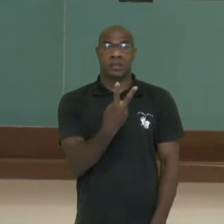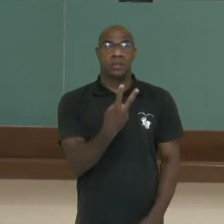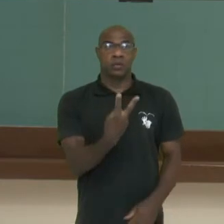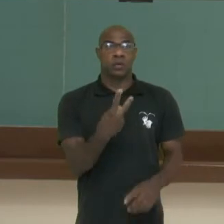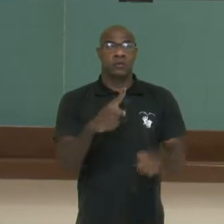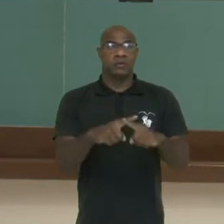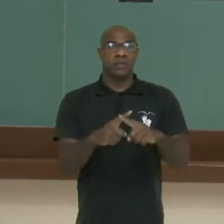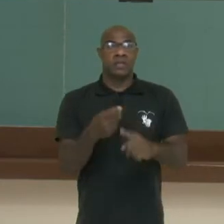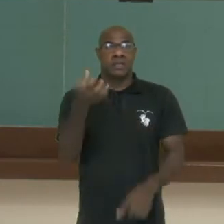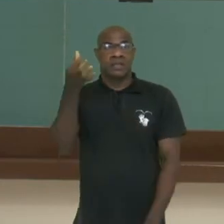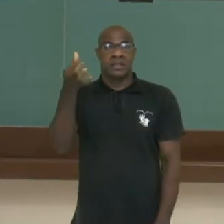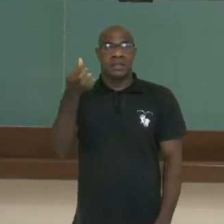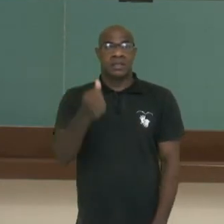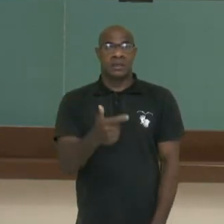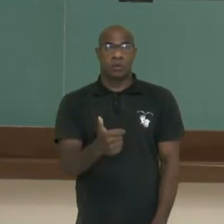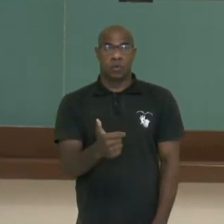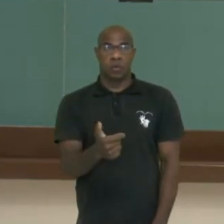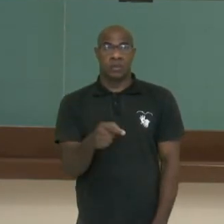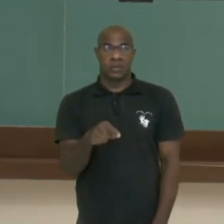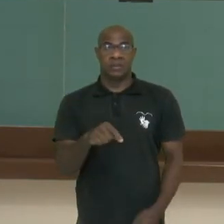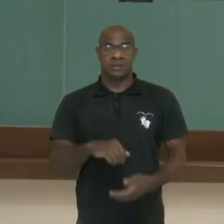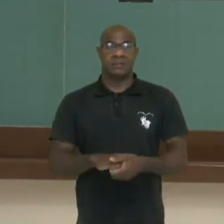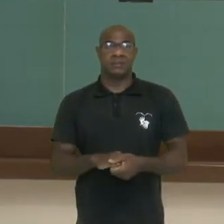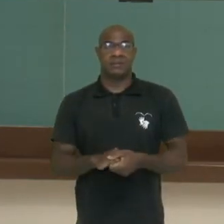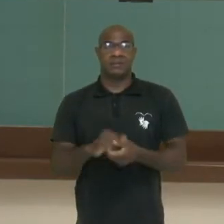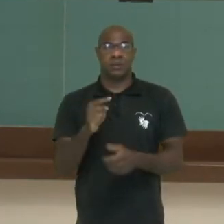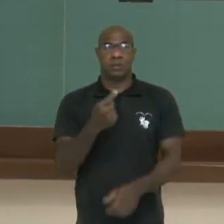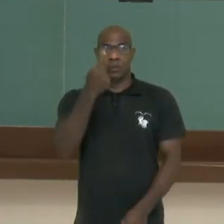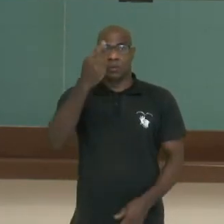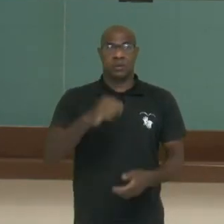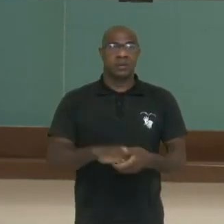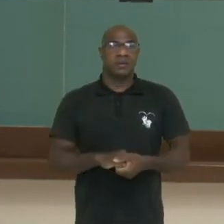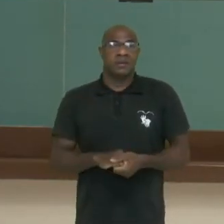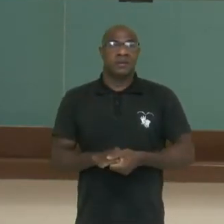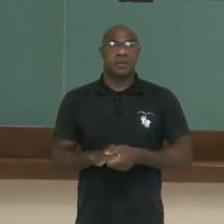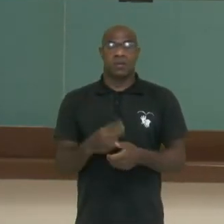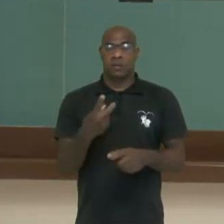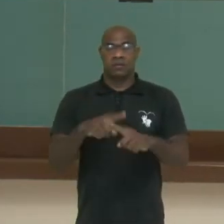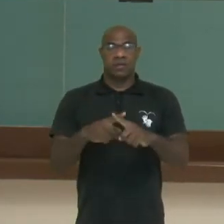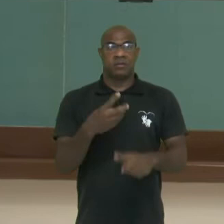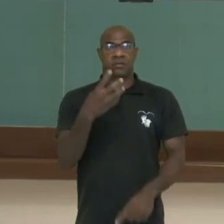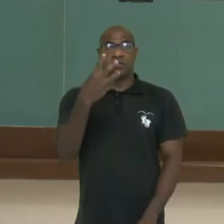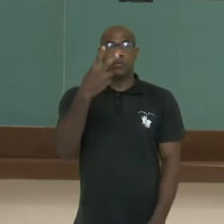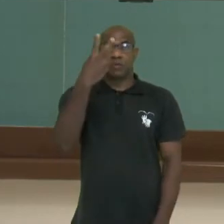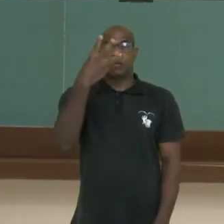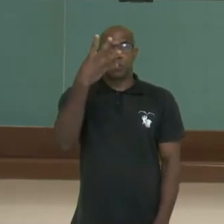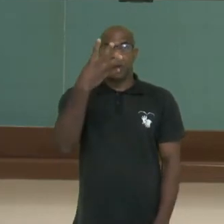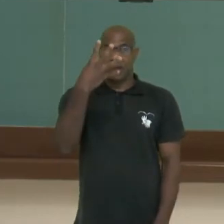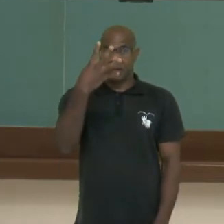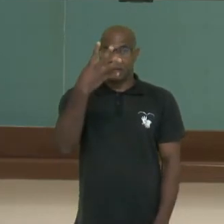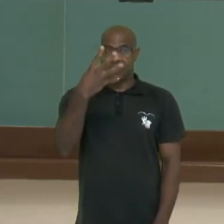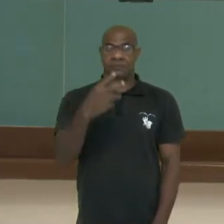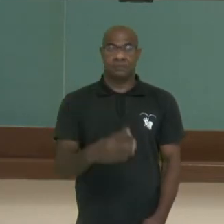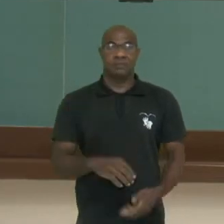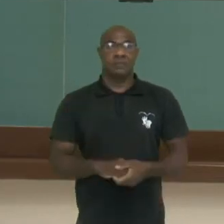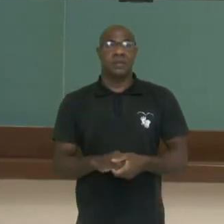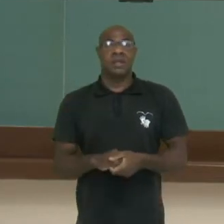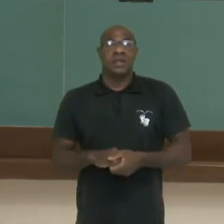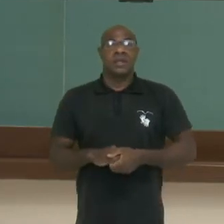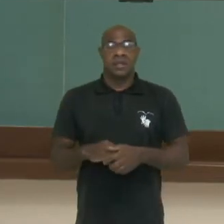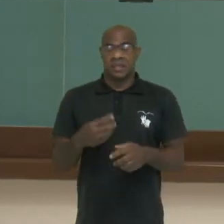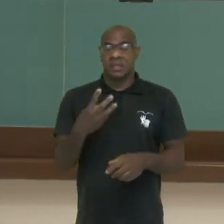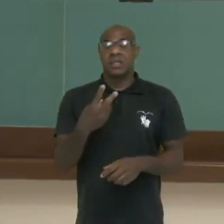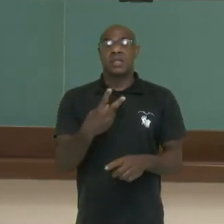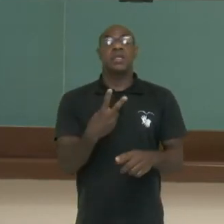2 vezes 6 é 12, subiu 1 lá, né? 2 vezes 2, 4, mais aquele 1zinho que subiu é 5, e 2 vezes